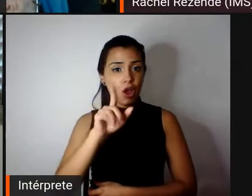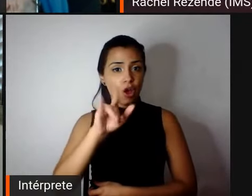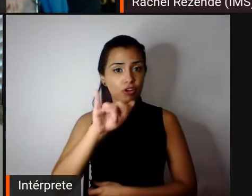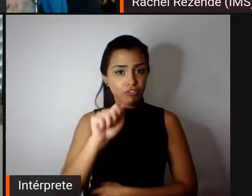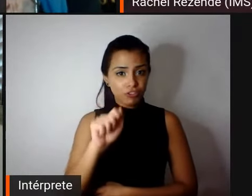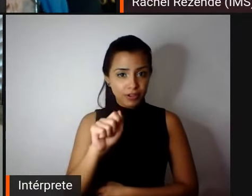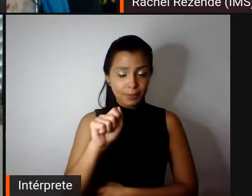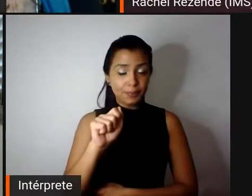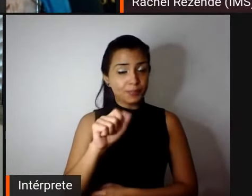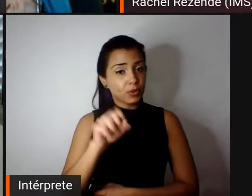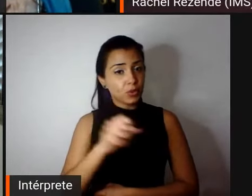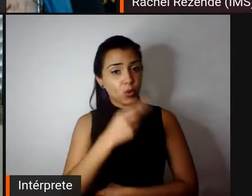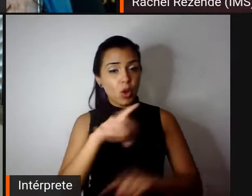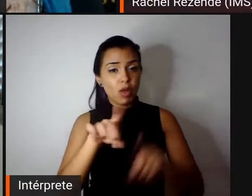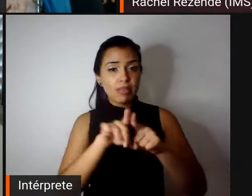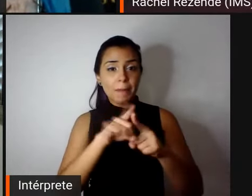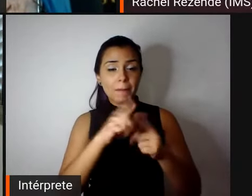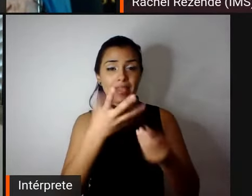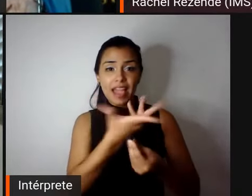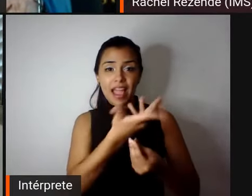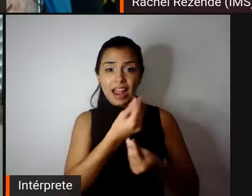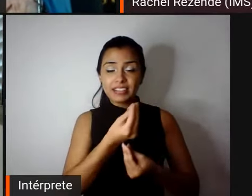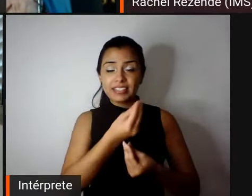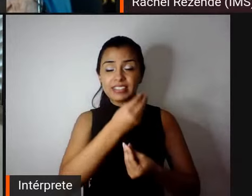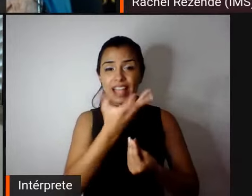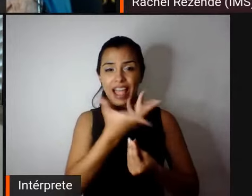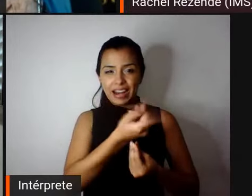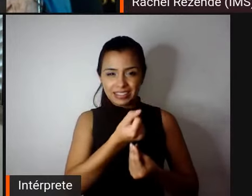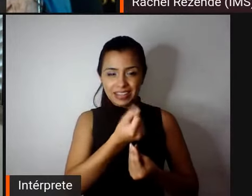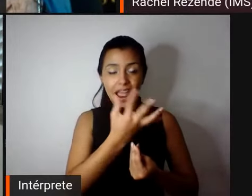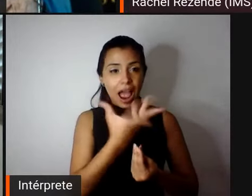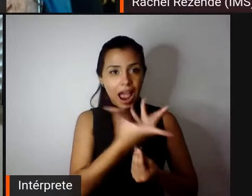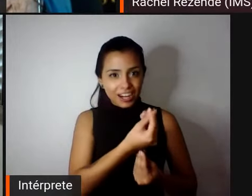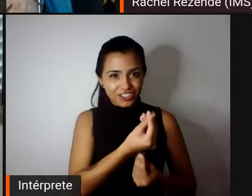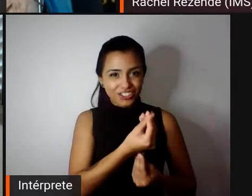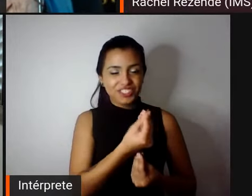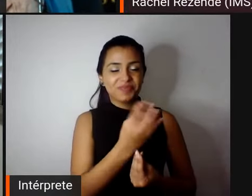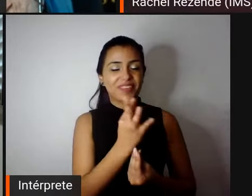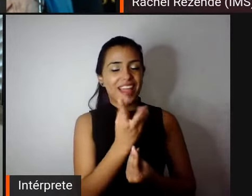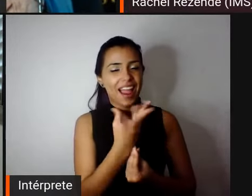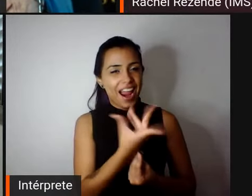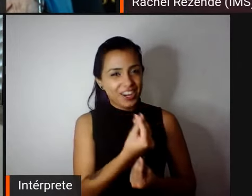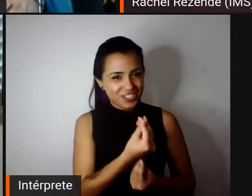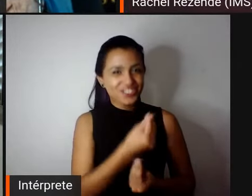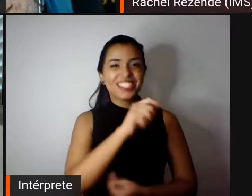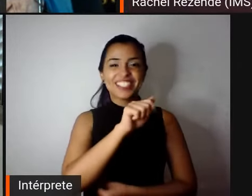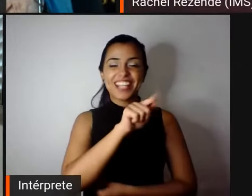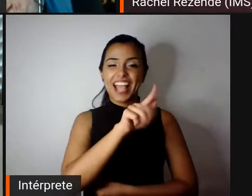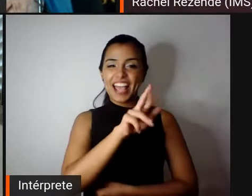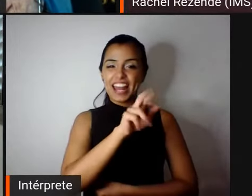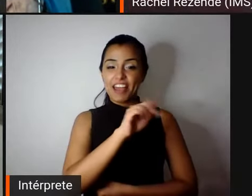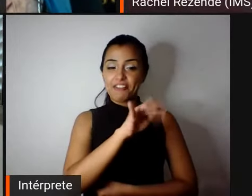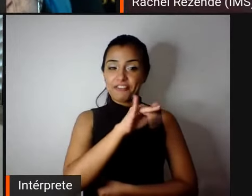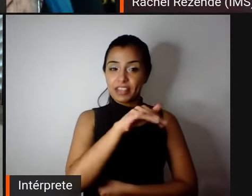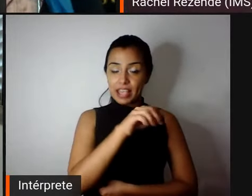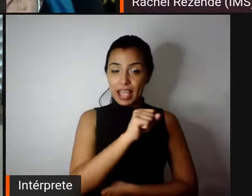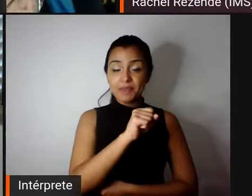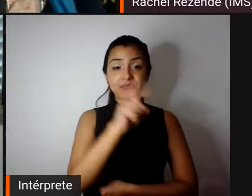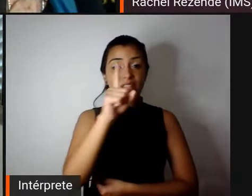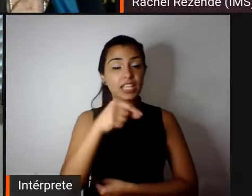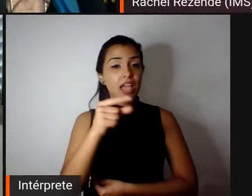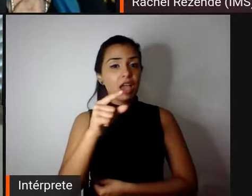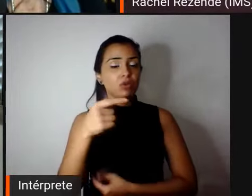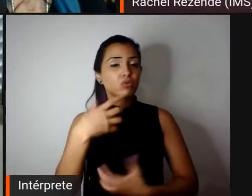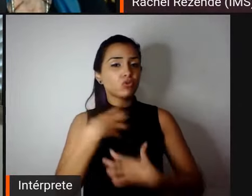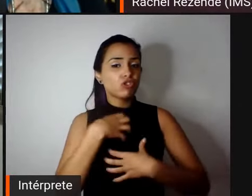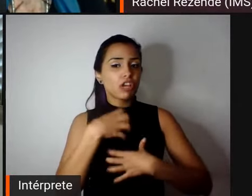das artes gráficas também são processos hoje que dependem muito, né, dessa relação, né, de jovens, indivíduos, de